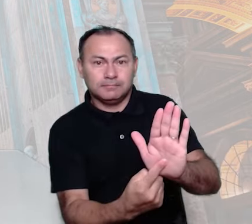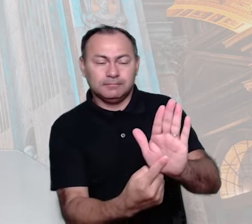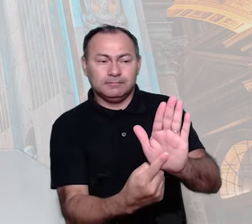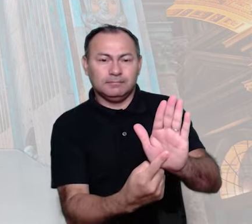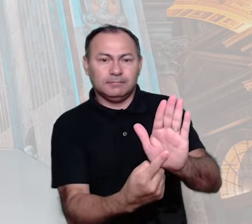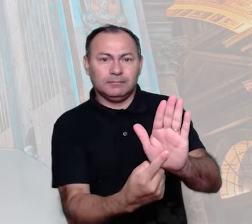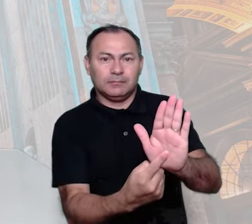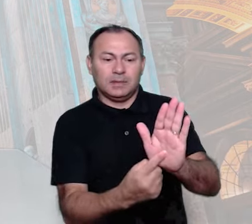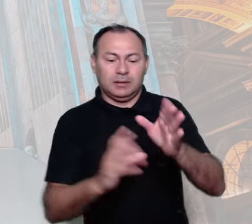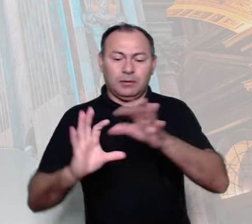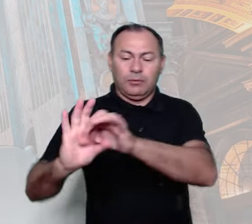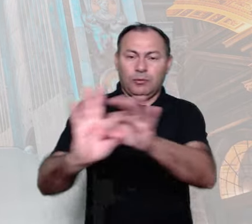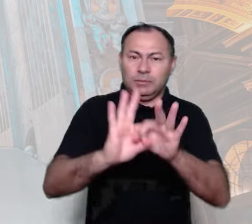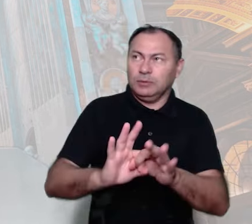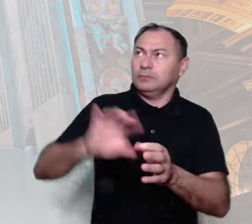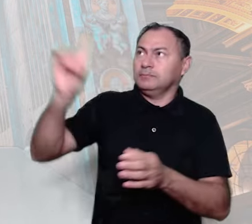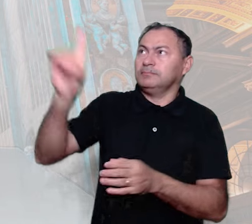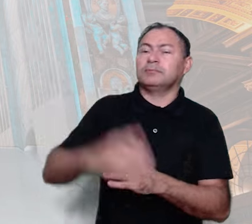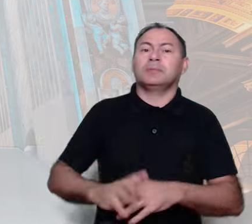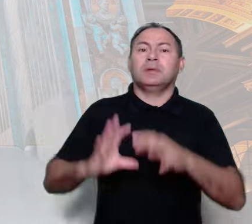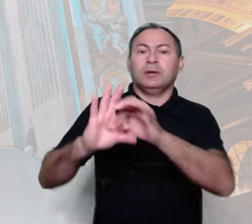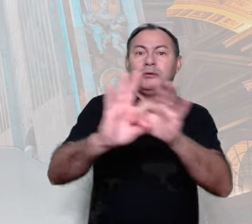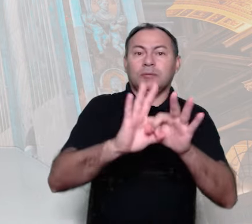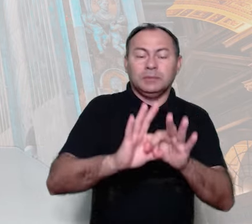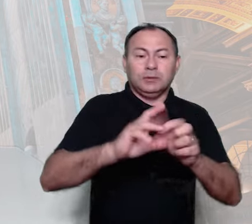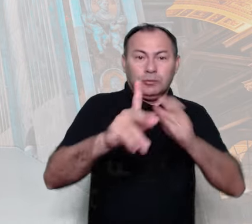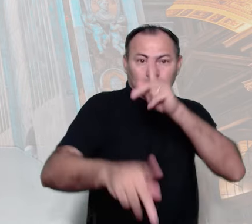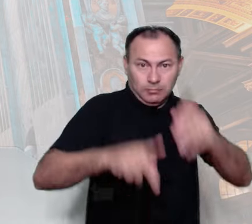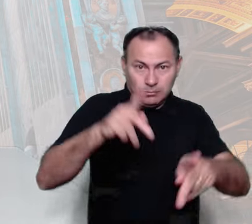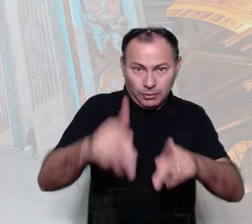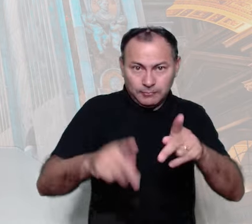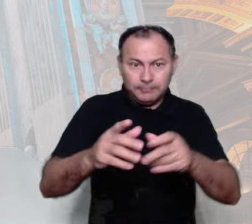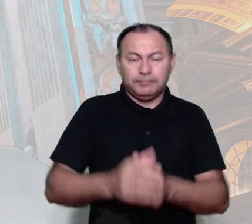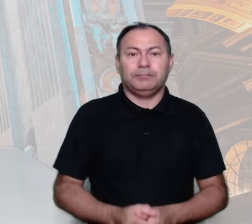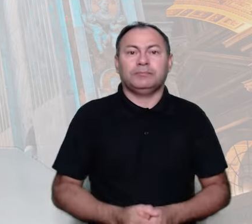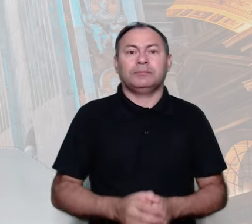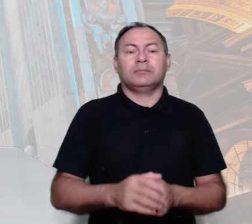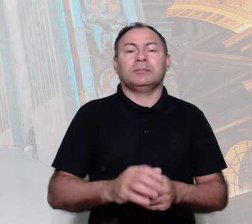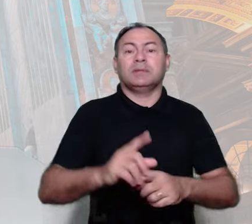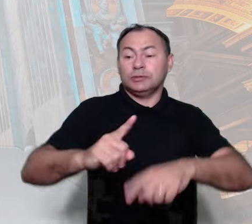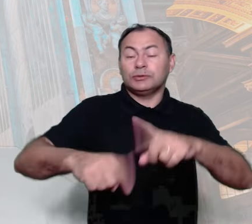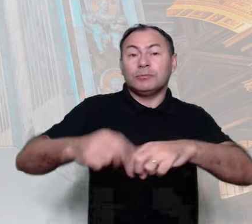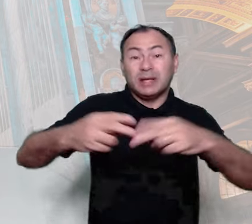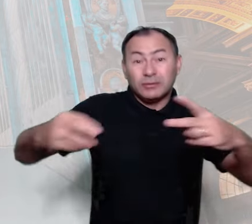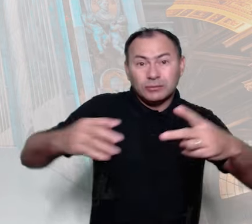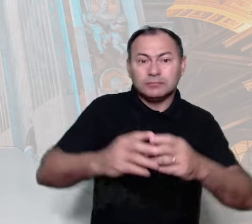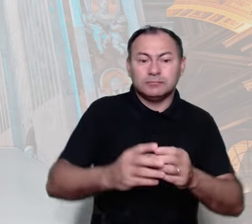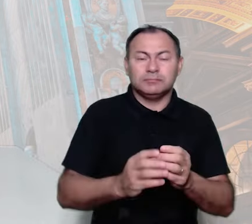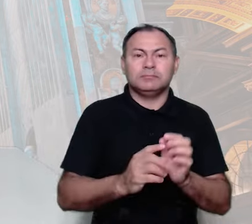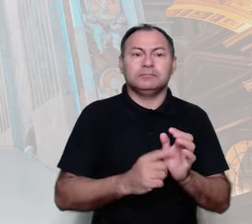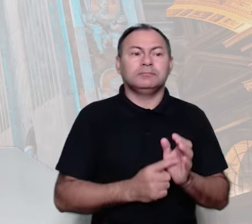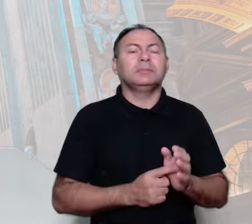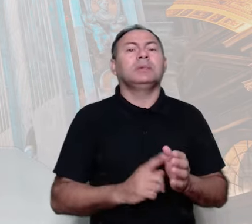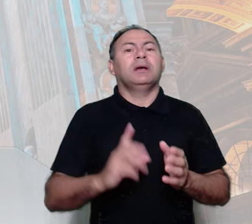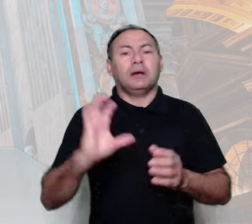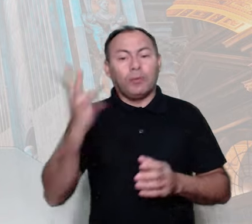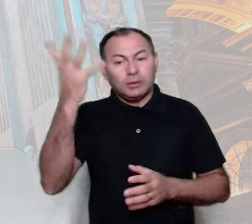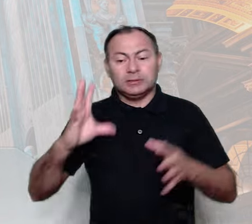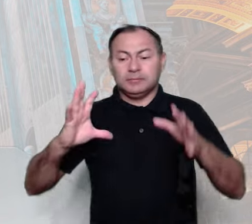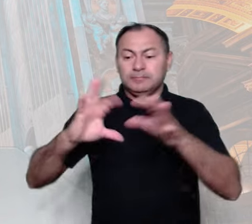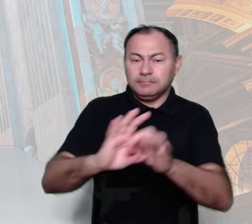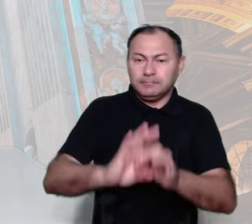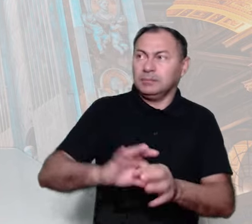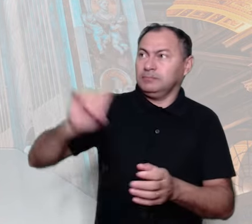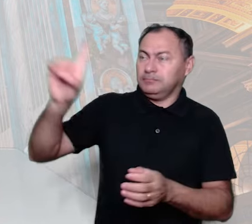manifesta essa comunhão com Deus e a comunhão da humanidade. E instrumento produz esta